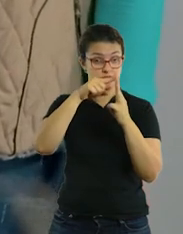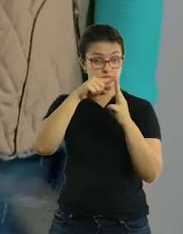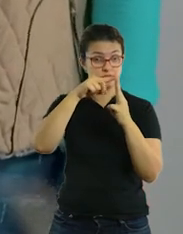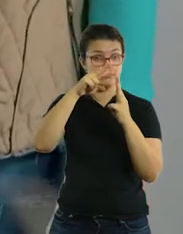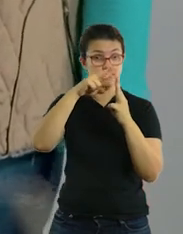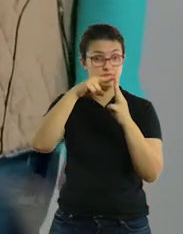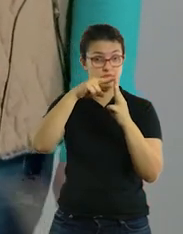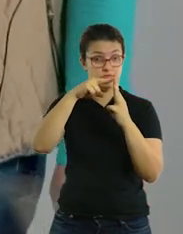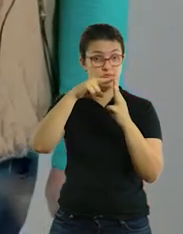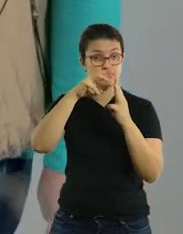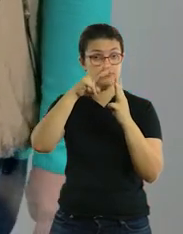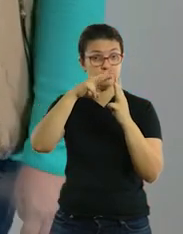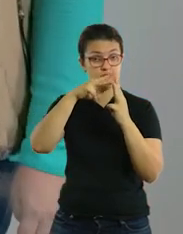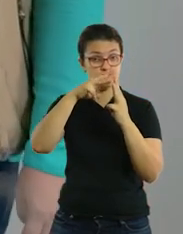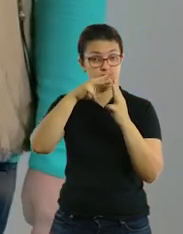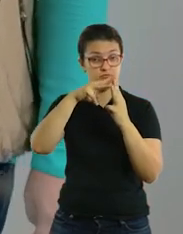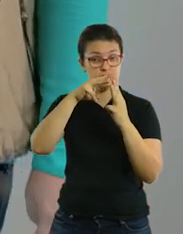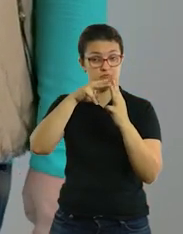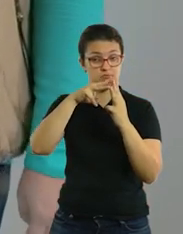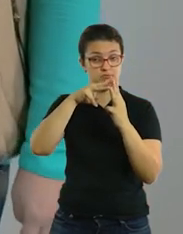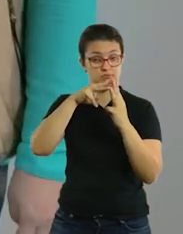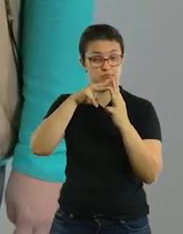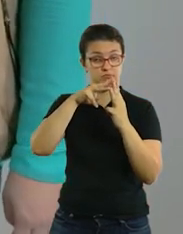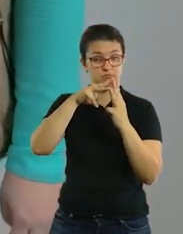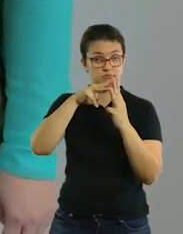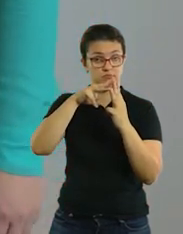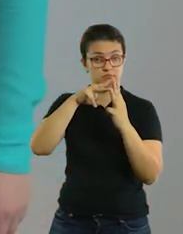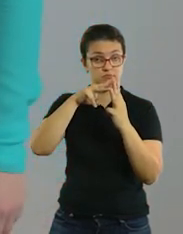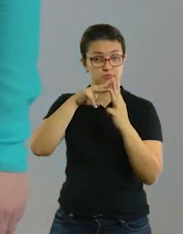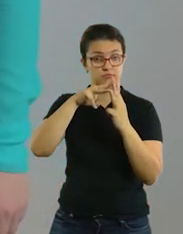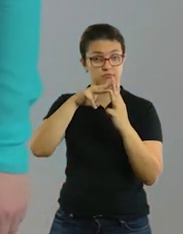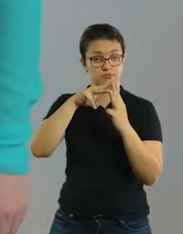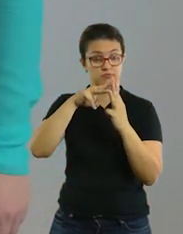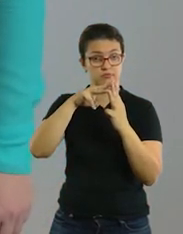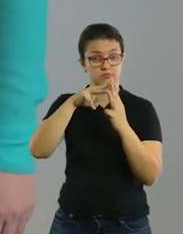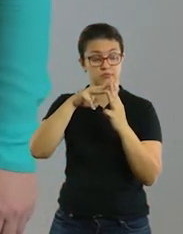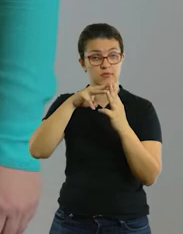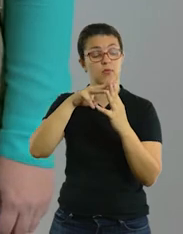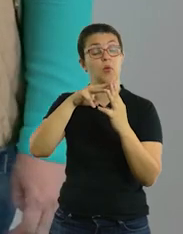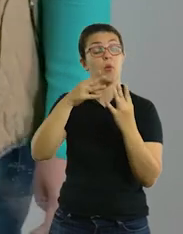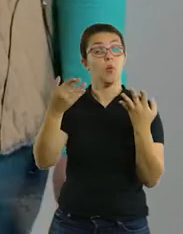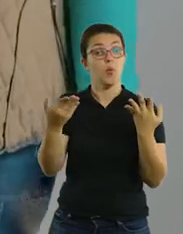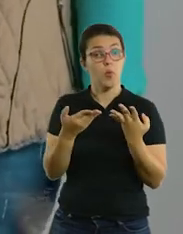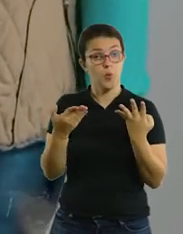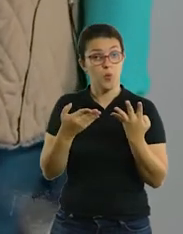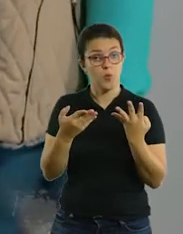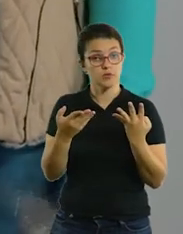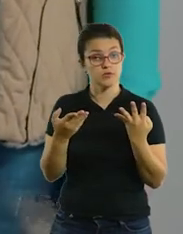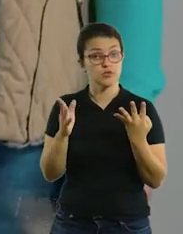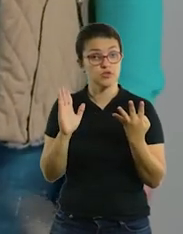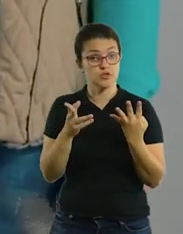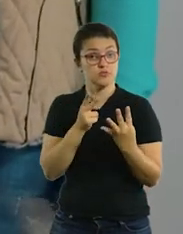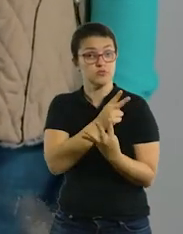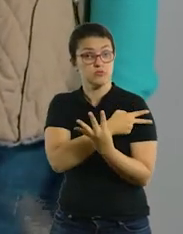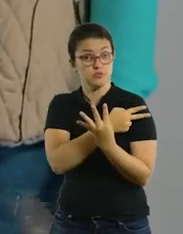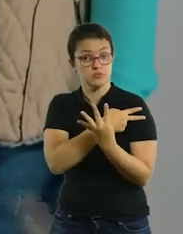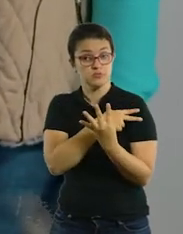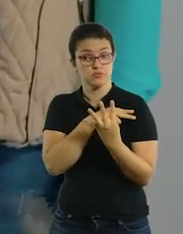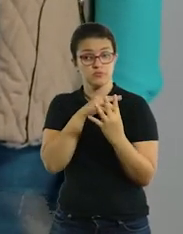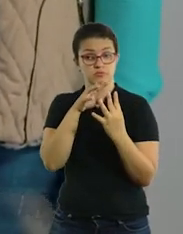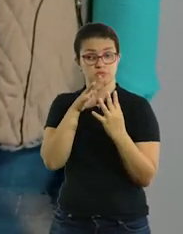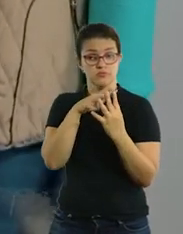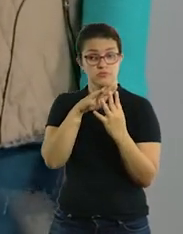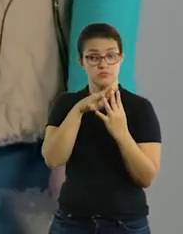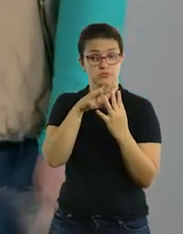a primeira das unidades, a segunda dos milhares e a terceira dos milhões. Hoje, no segundo ano, na atividade